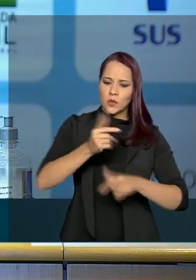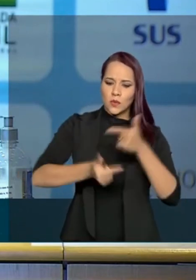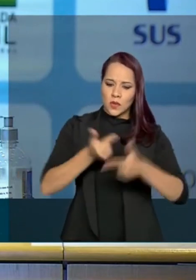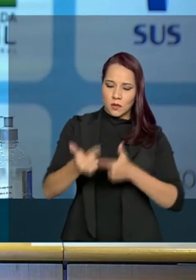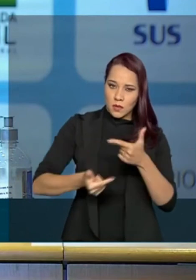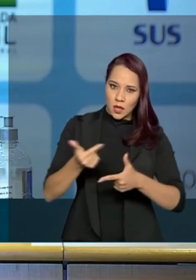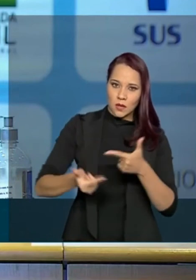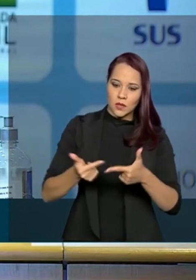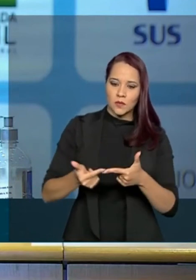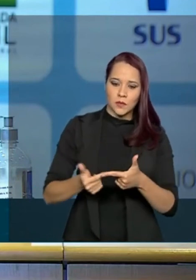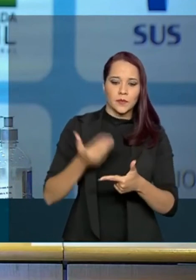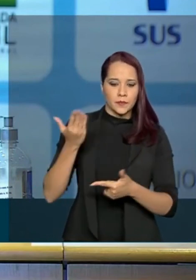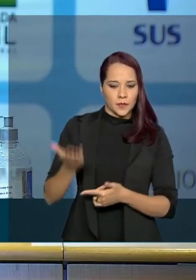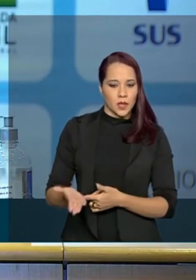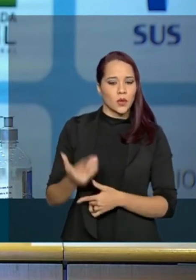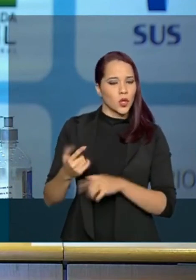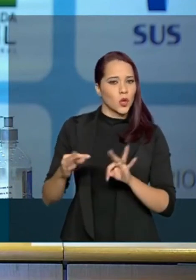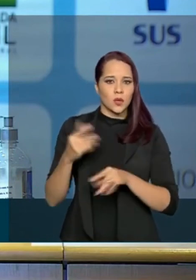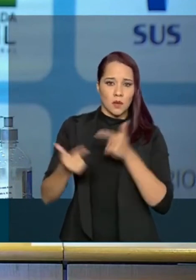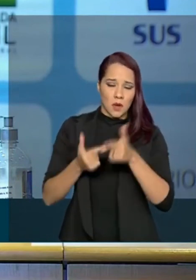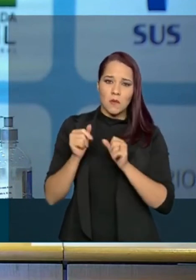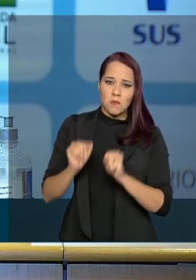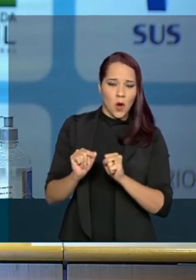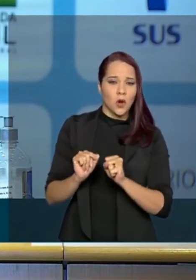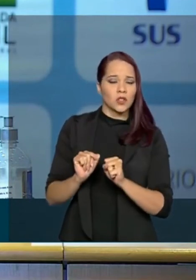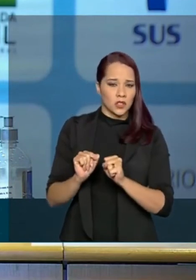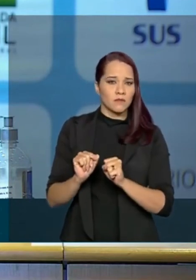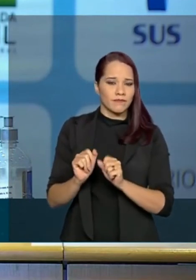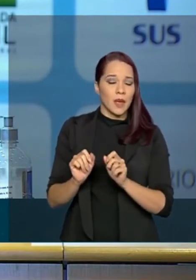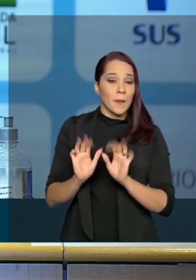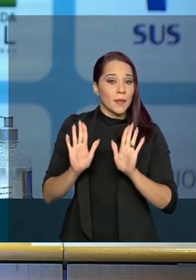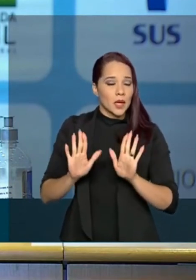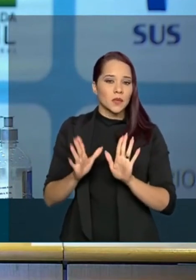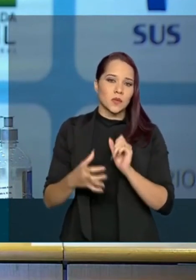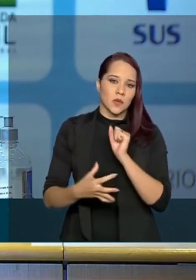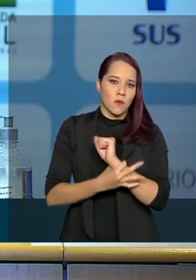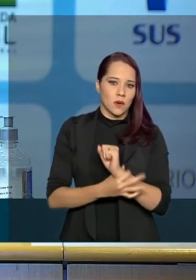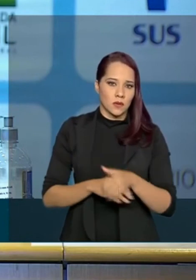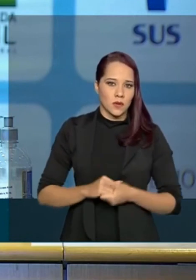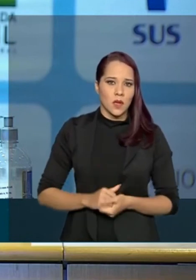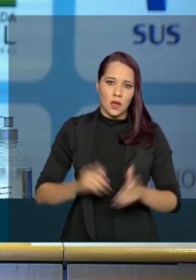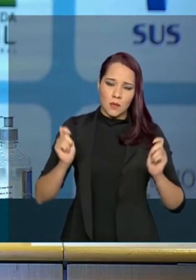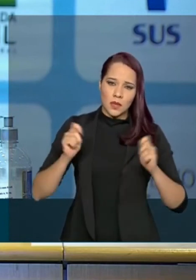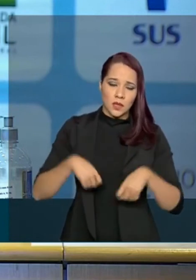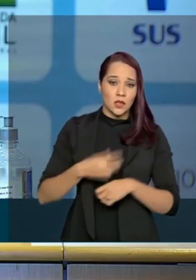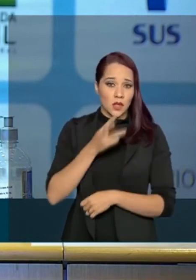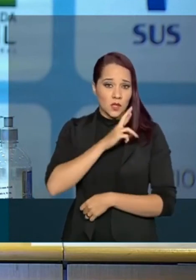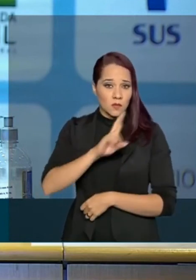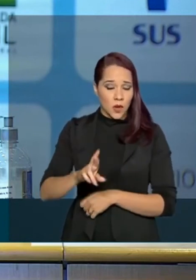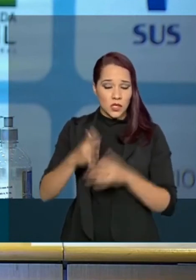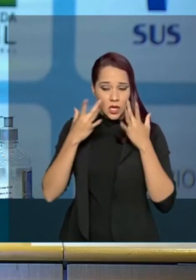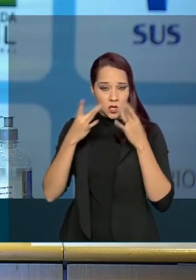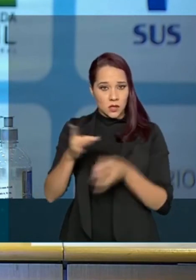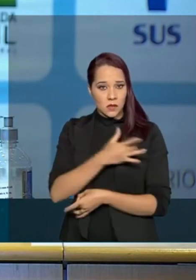atividades, elas podem ocorrer, mas com segurança, com a capacidade de resposta da rede de atenção